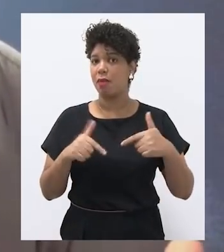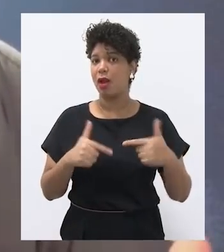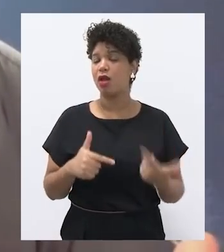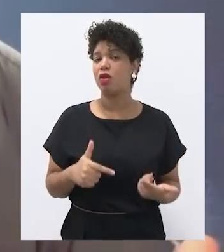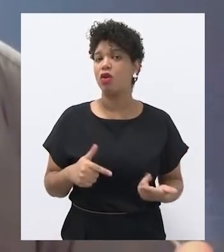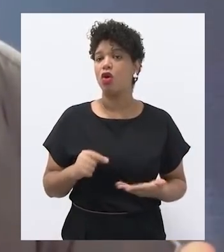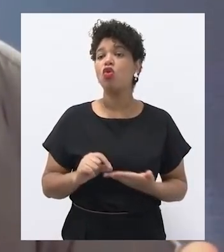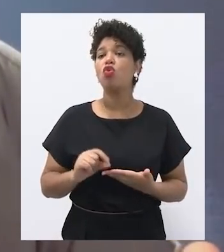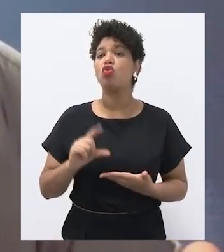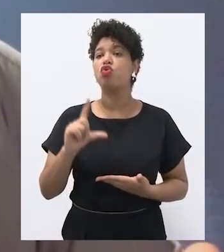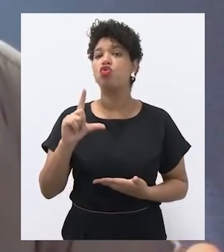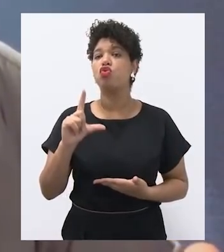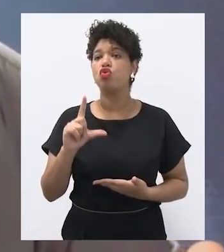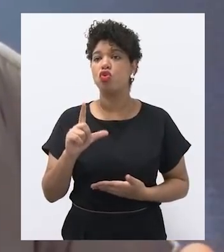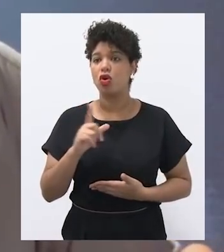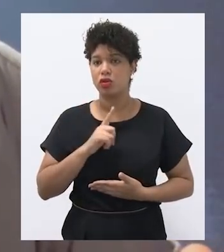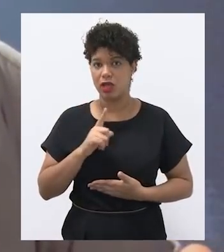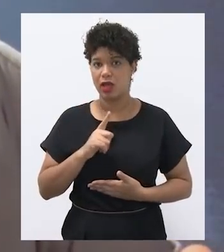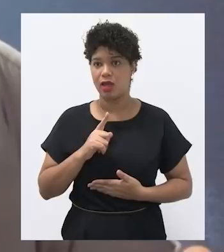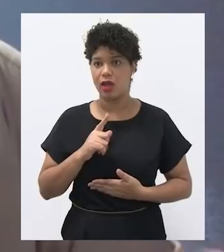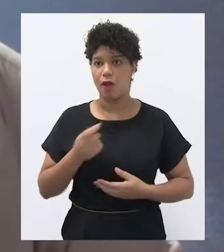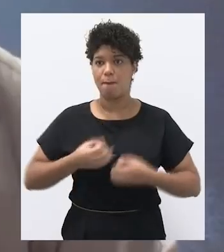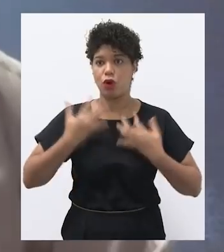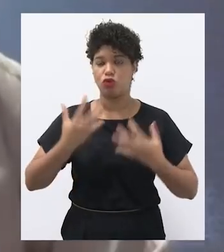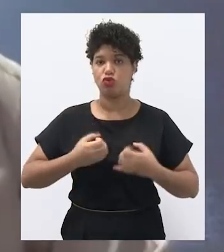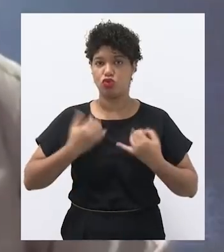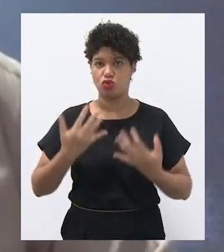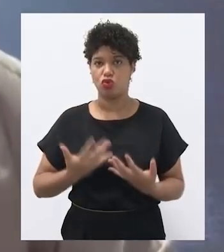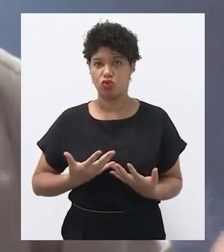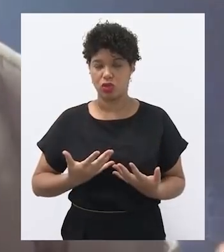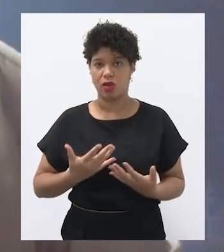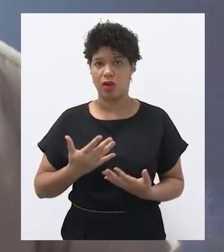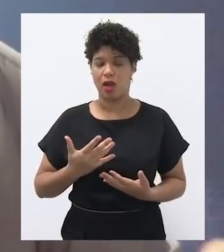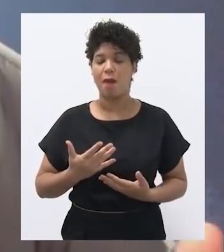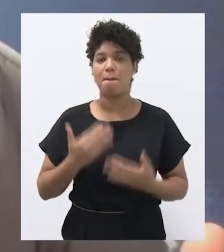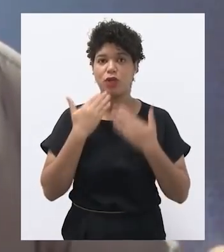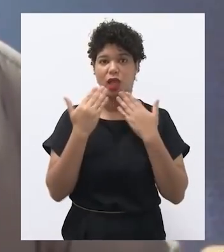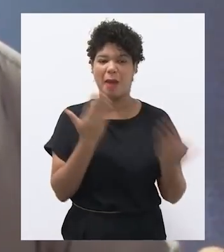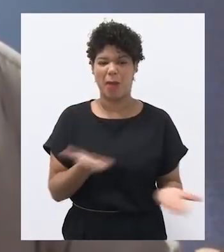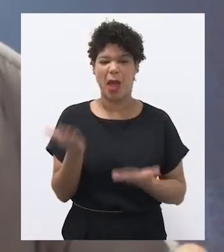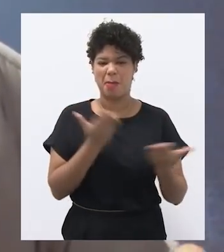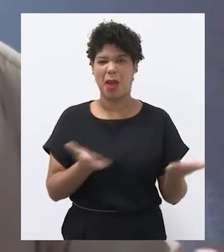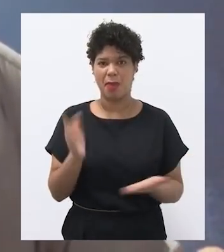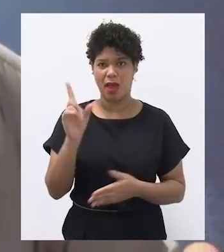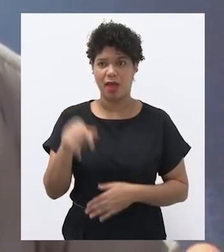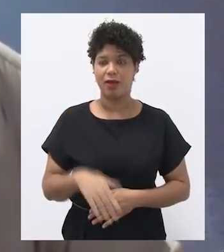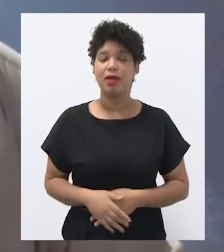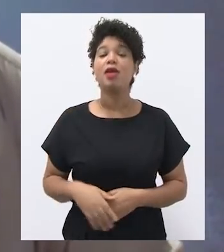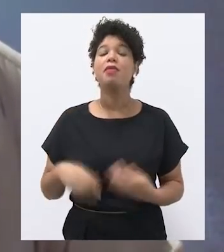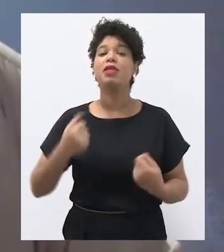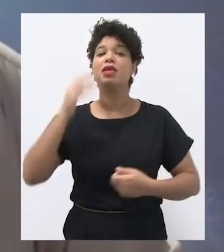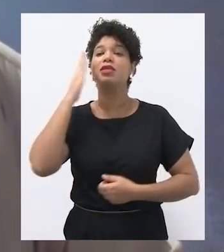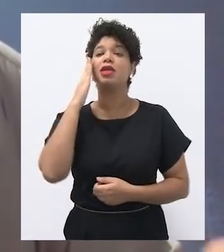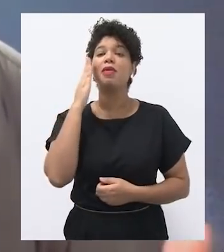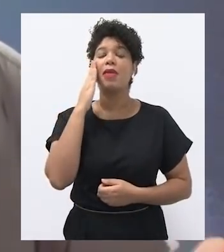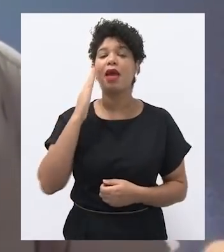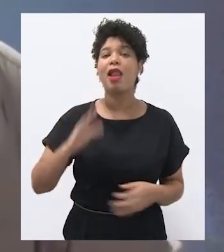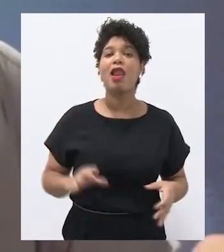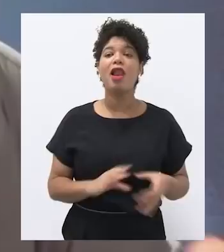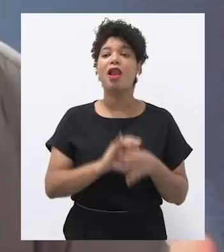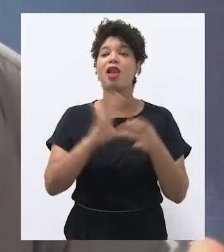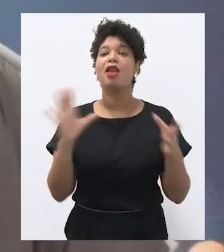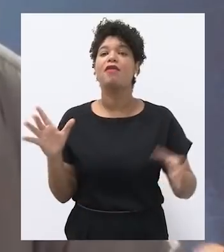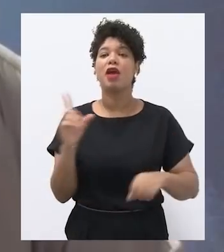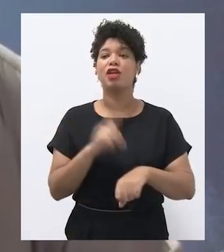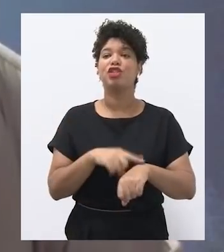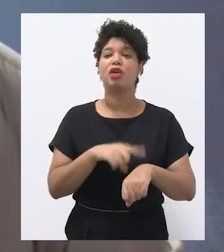não significa um aumento de produtividade, o uso de recursos de inteligência artificial que liberem tempo para